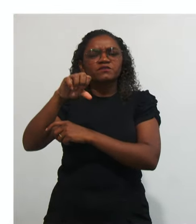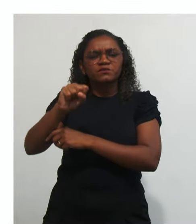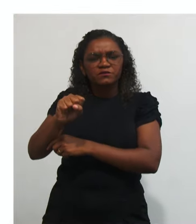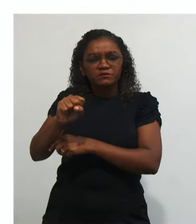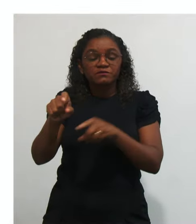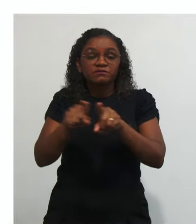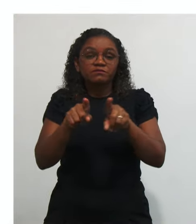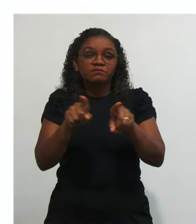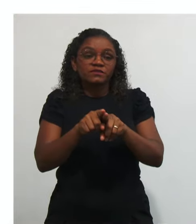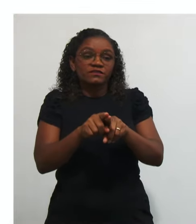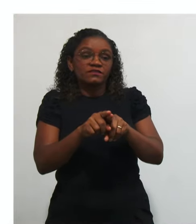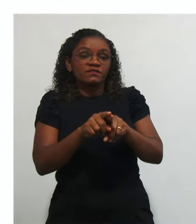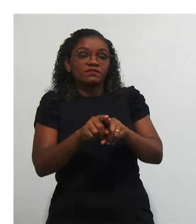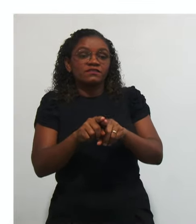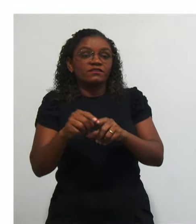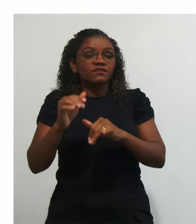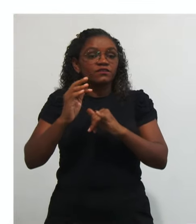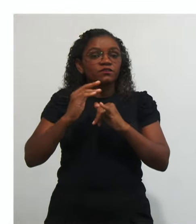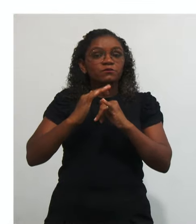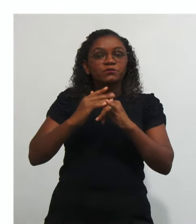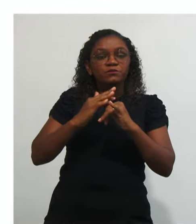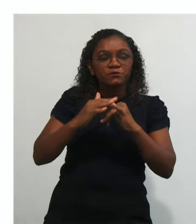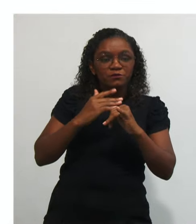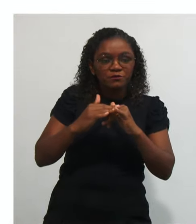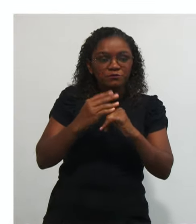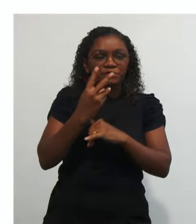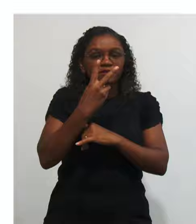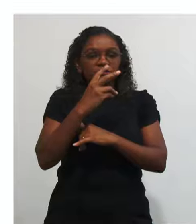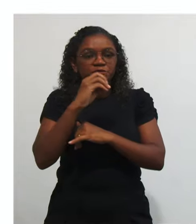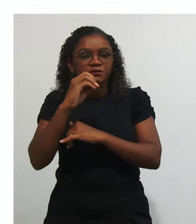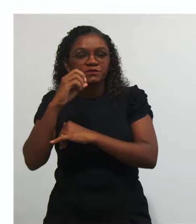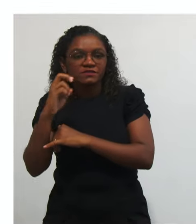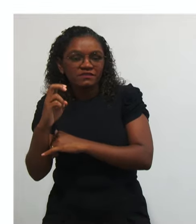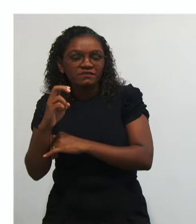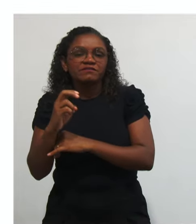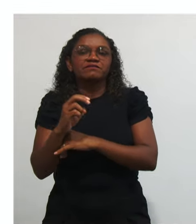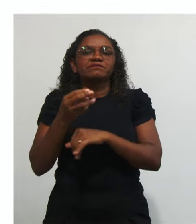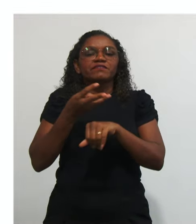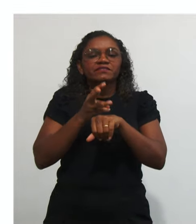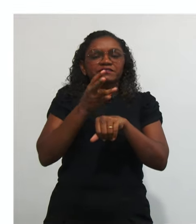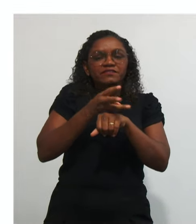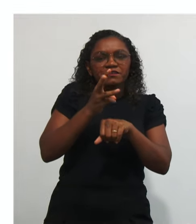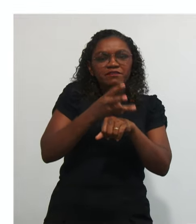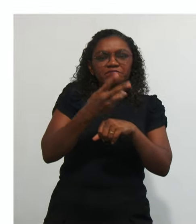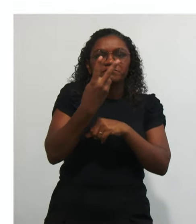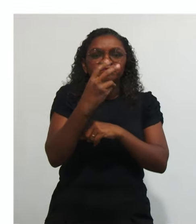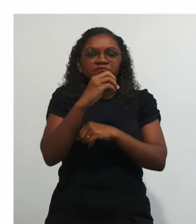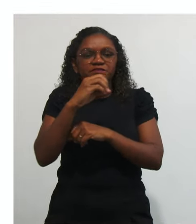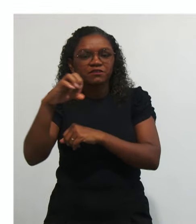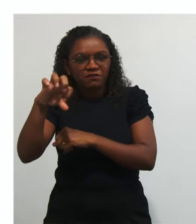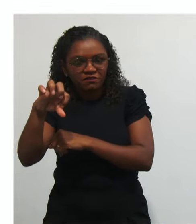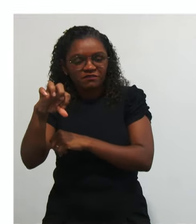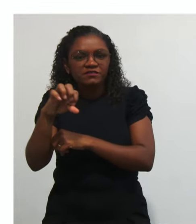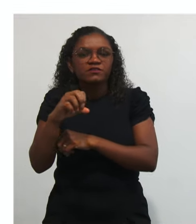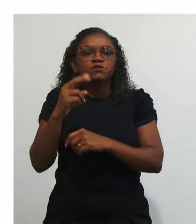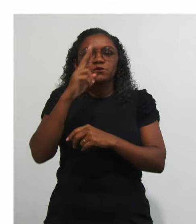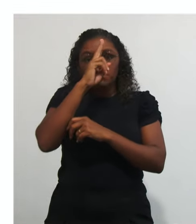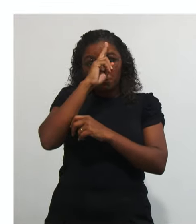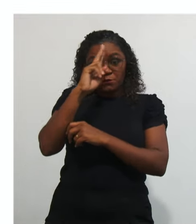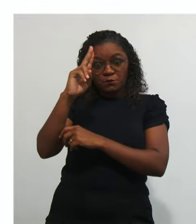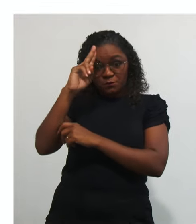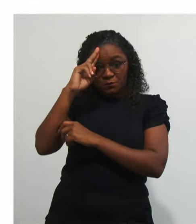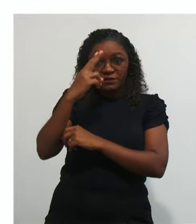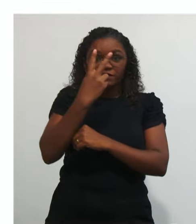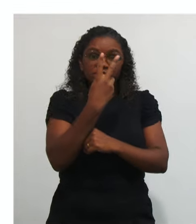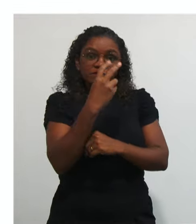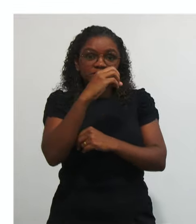WhatsApp né em 2009 Uber em 2009 o iFood em 2011 o Spotify 2006